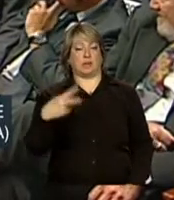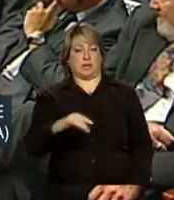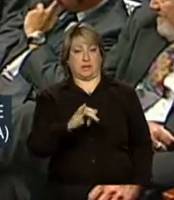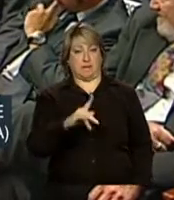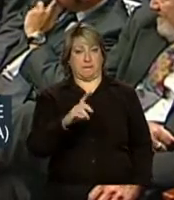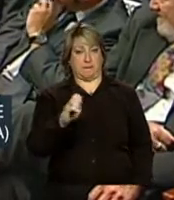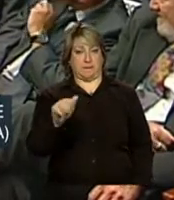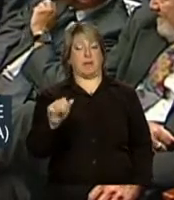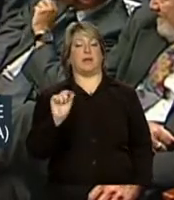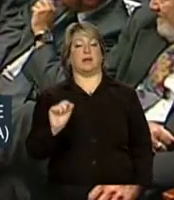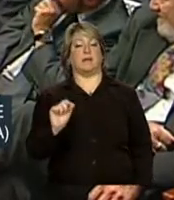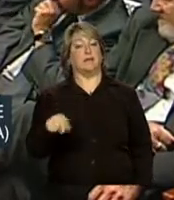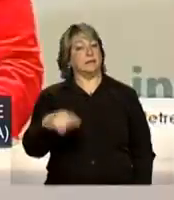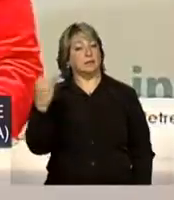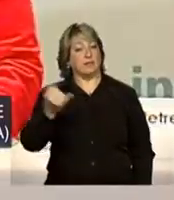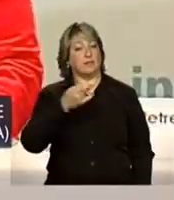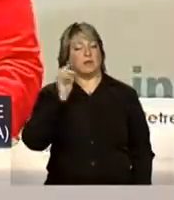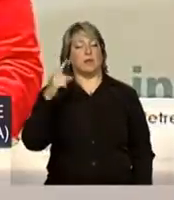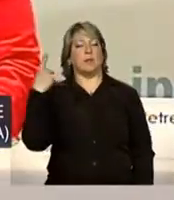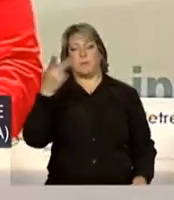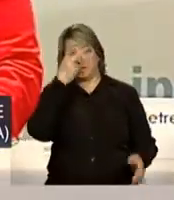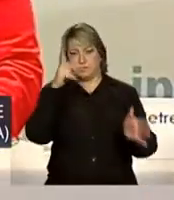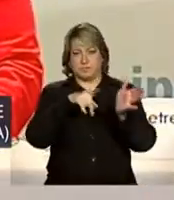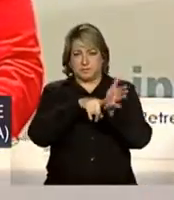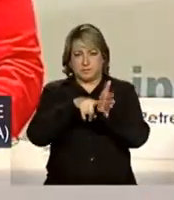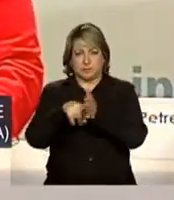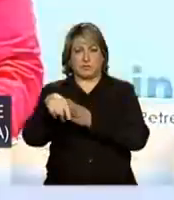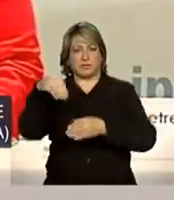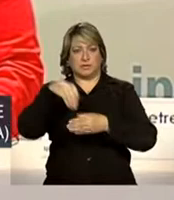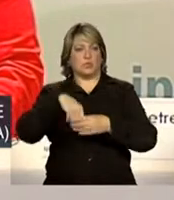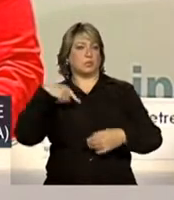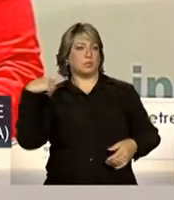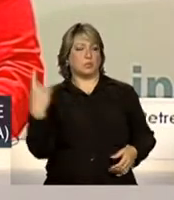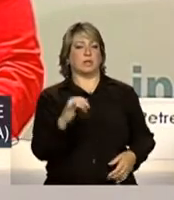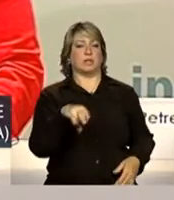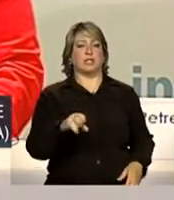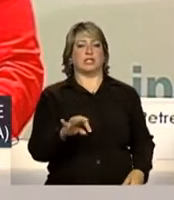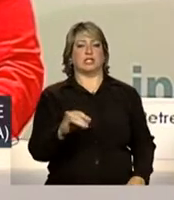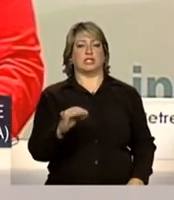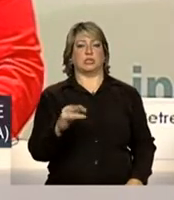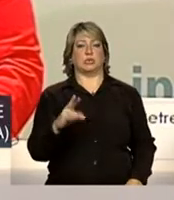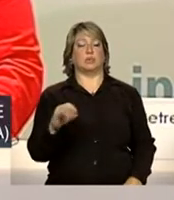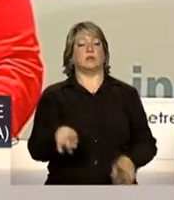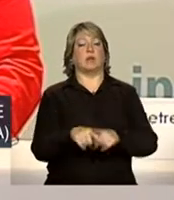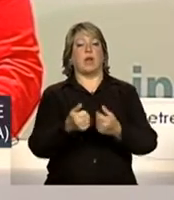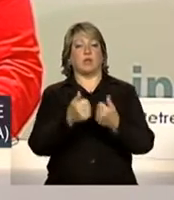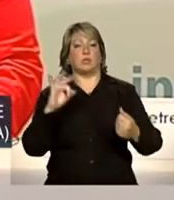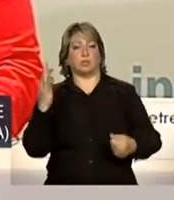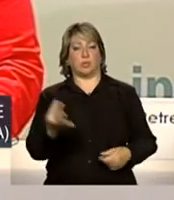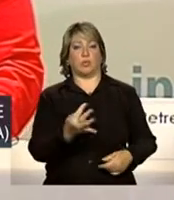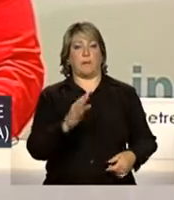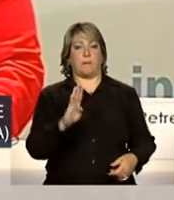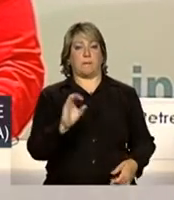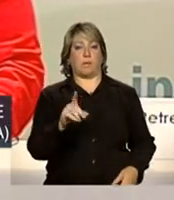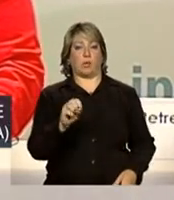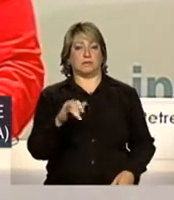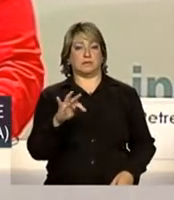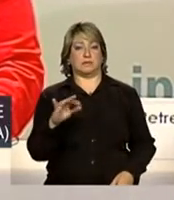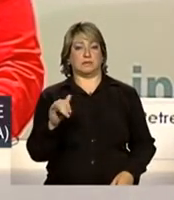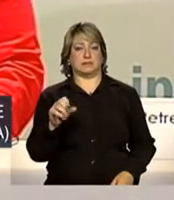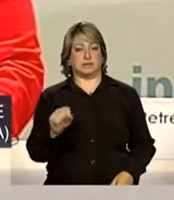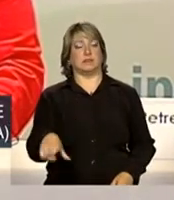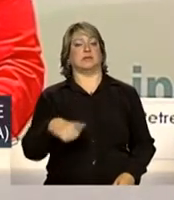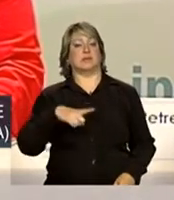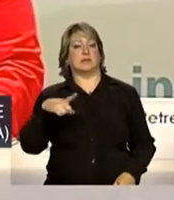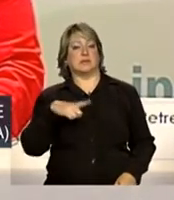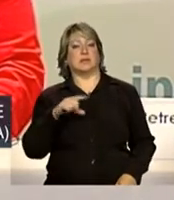importante considerar que as atividades dos pesquisadores dos institutos e dos colaboradores bolsistas não mais se expressam apenas pelos textos de